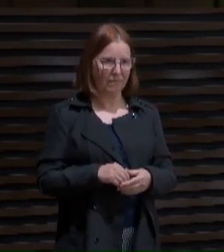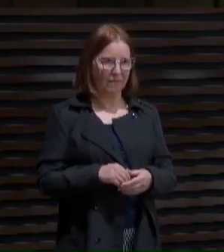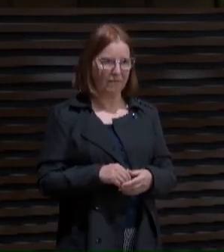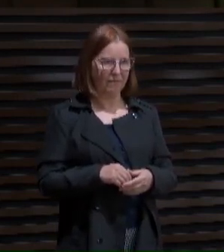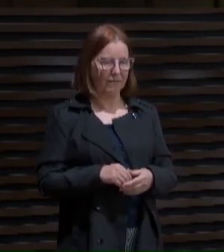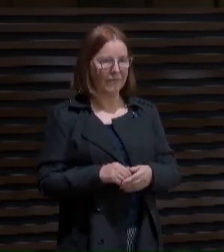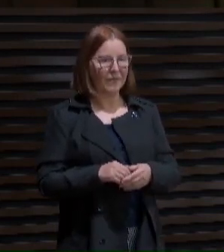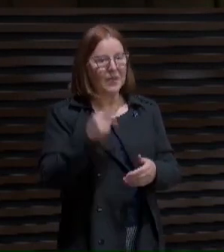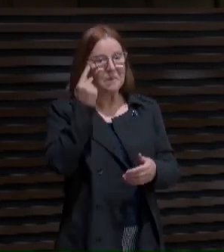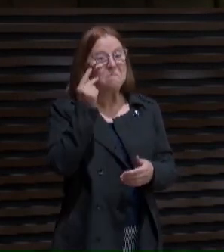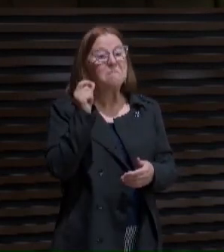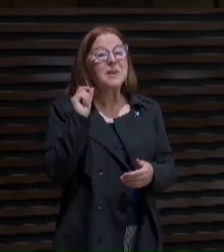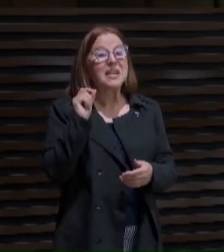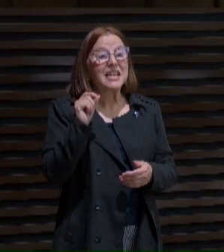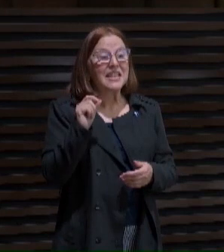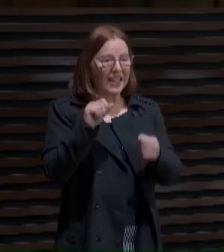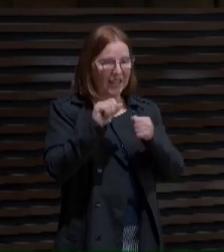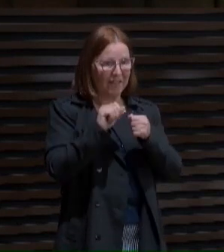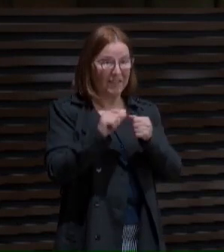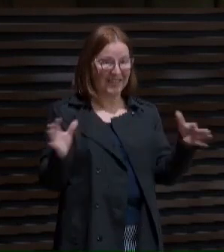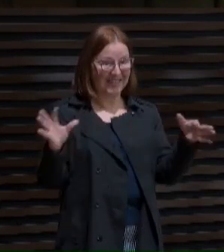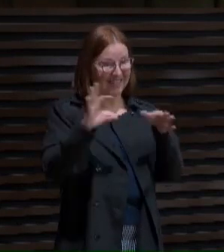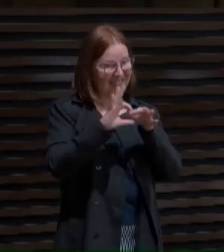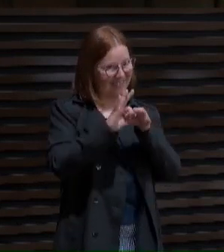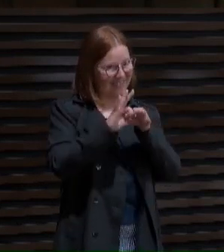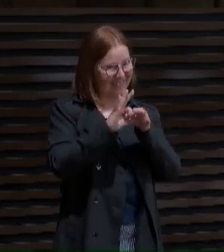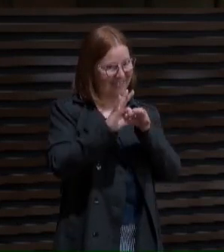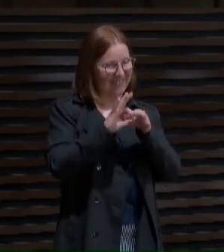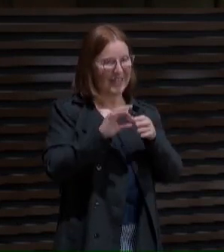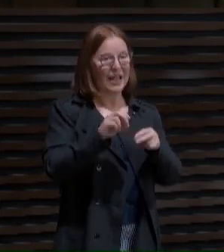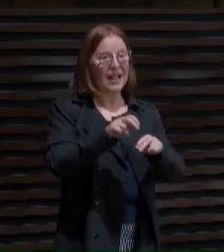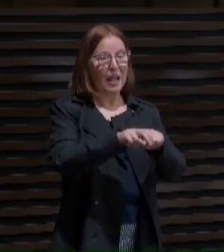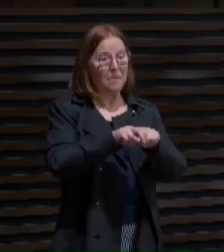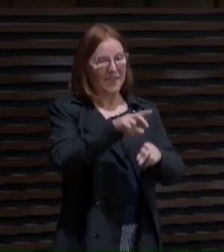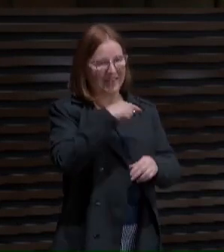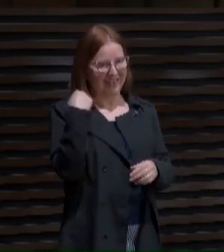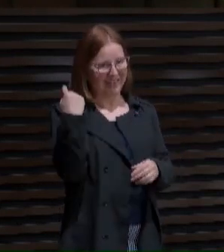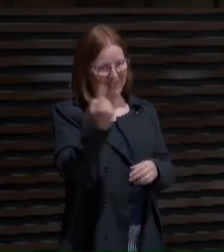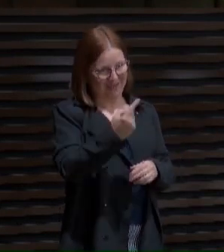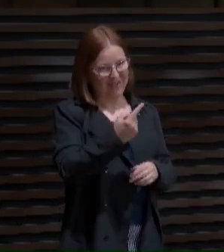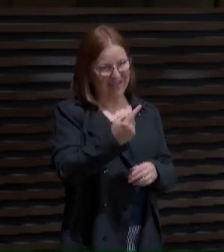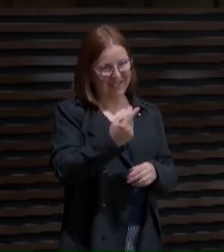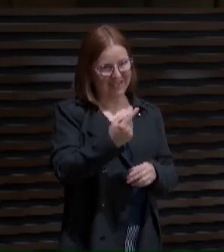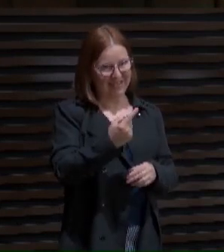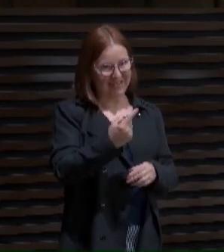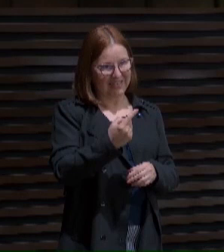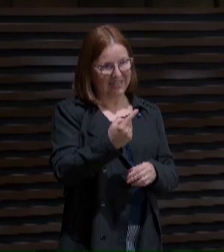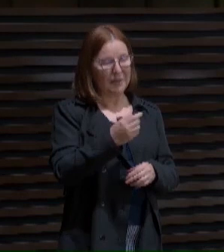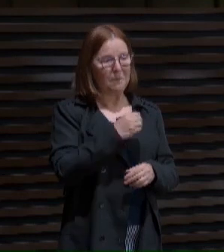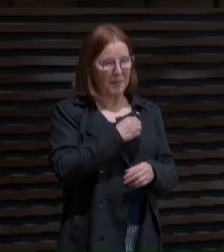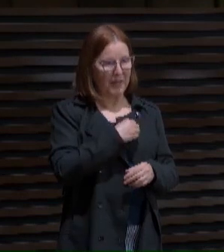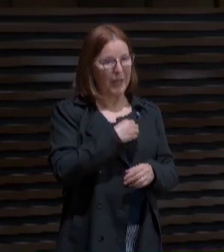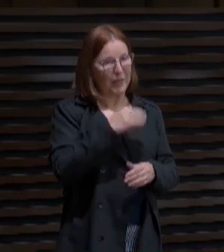Para quem é feita a reconciliação? Esse por nós são os pecadores que creem.